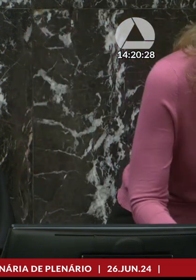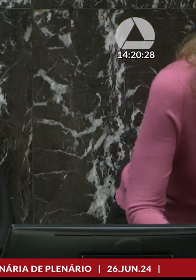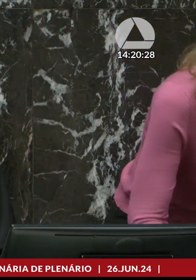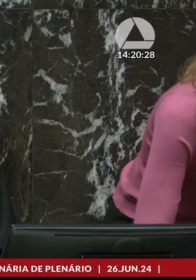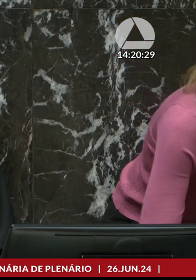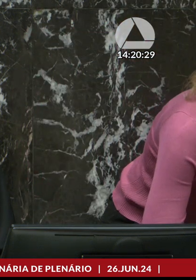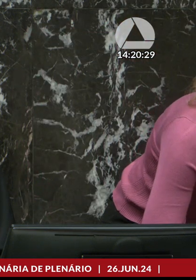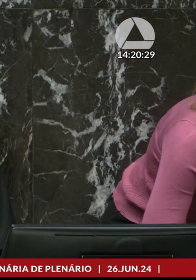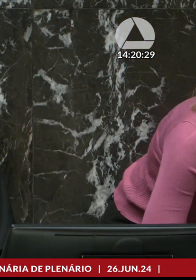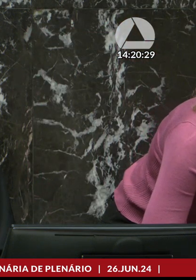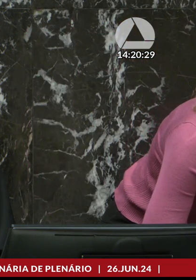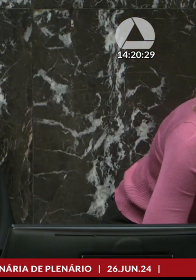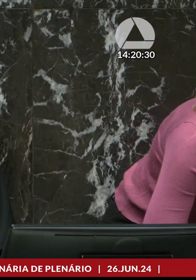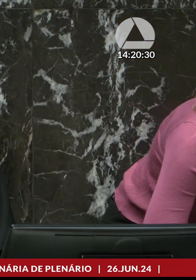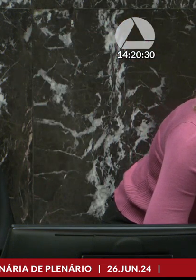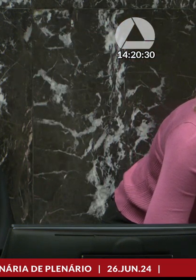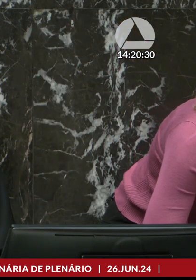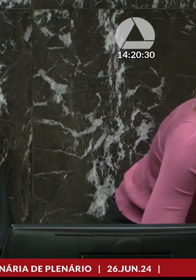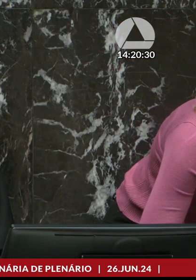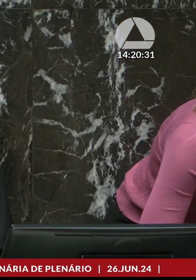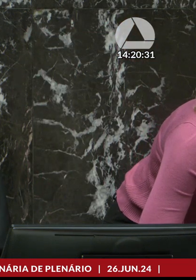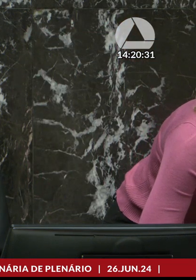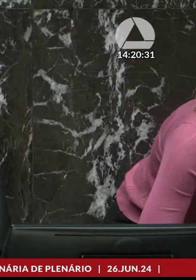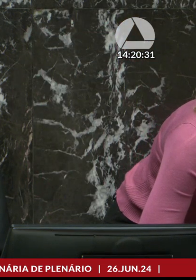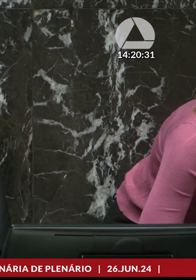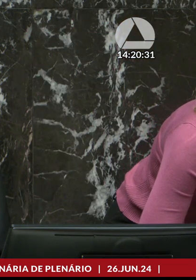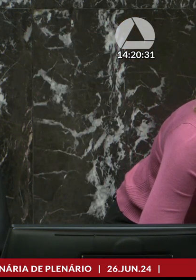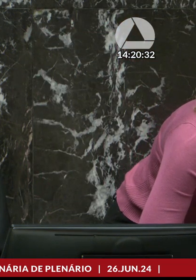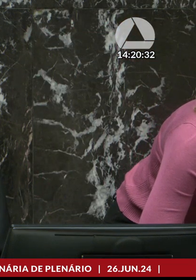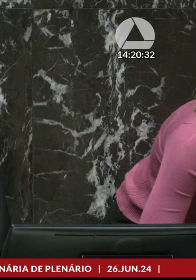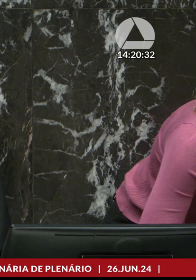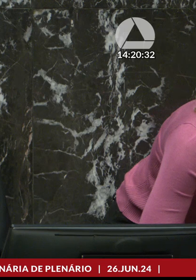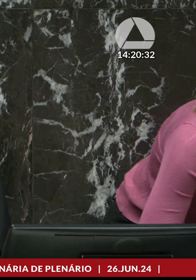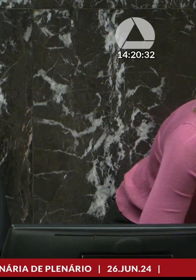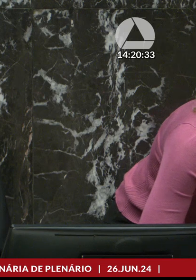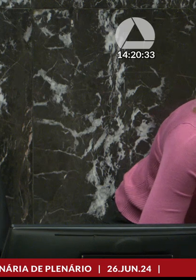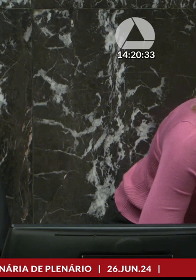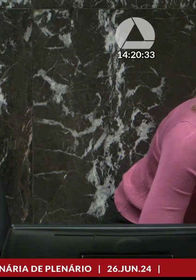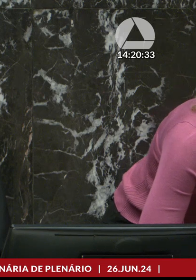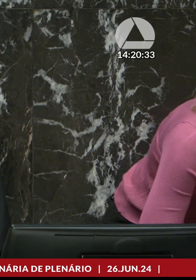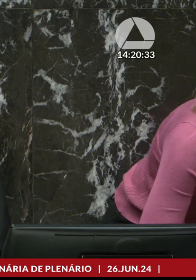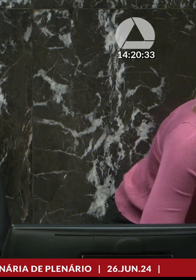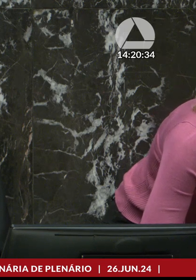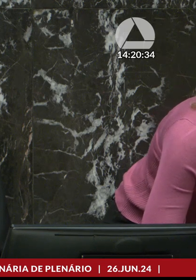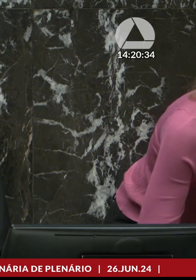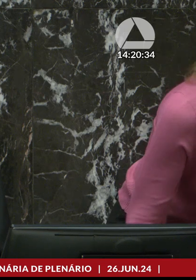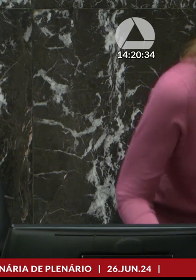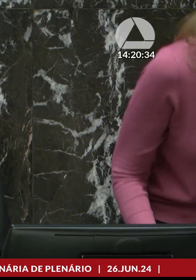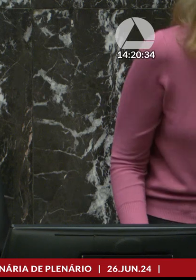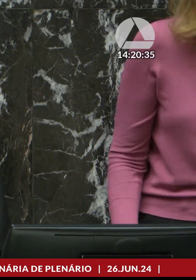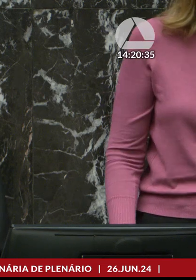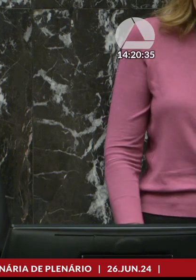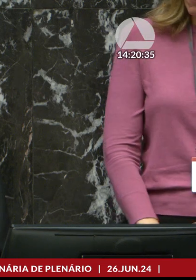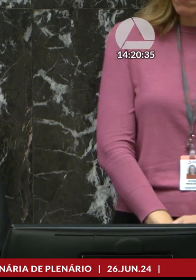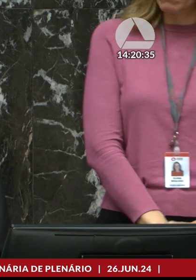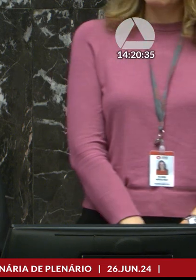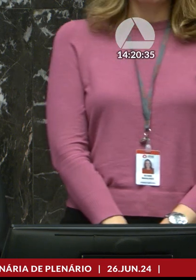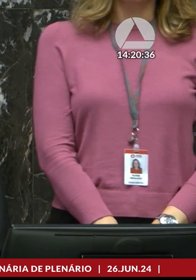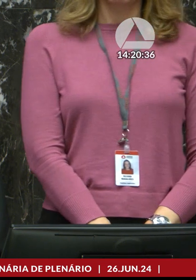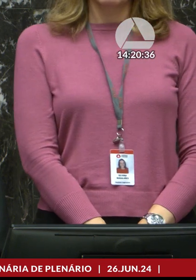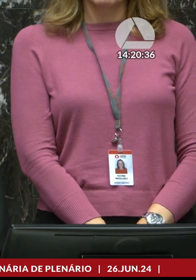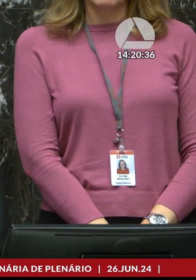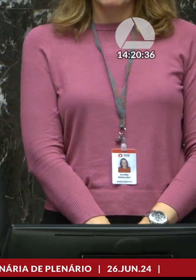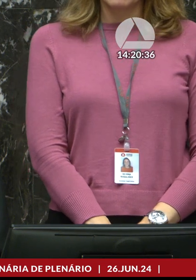A presidência informa que foram aprovados conclusivamente, nos termos do parágrafo único do artigo 103 do Regimento Interno, os